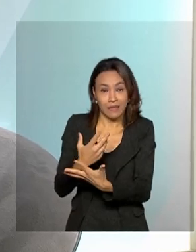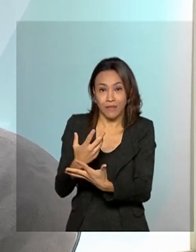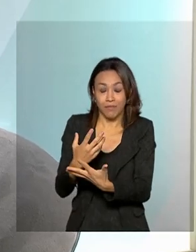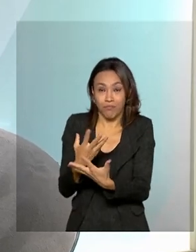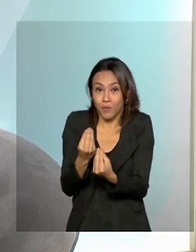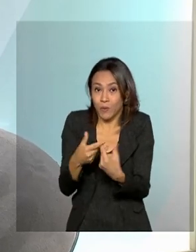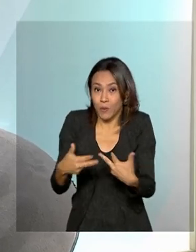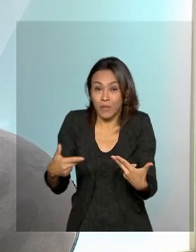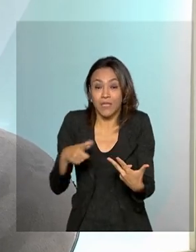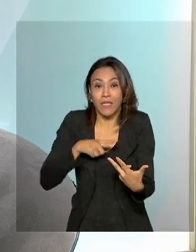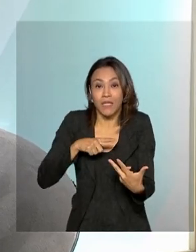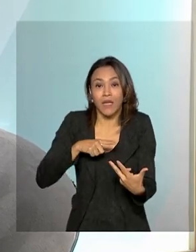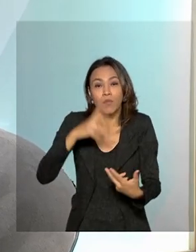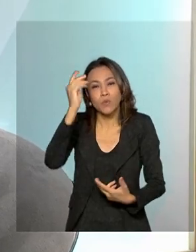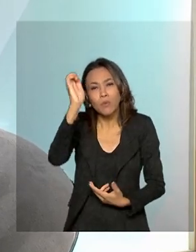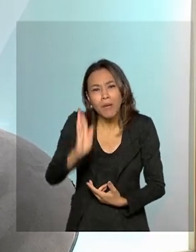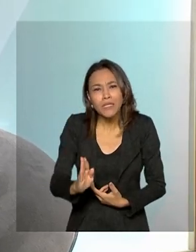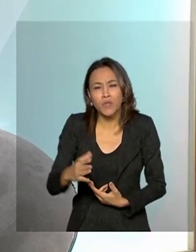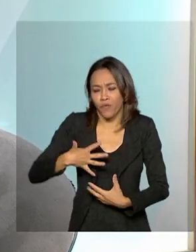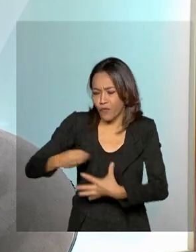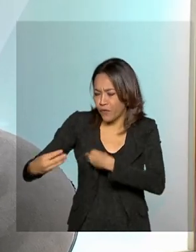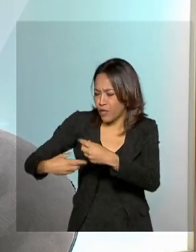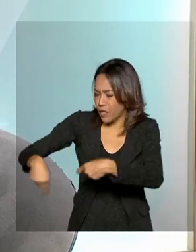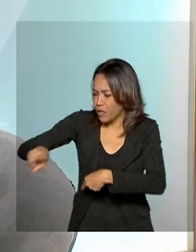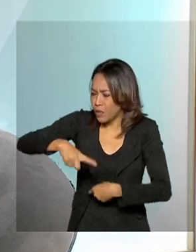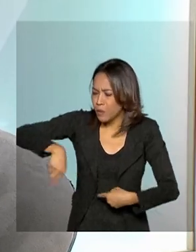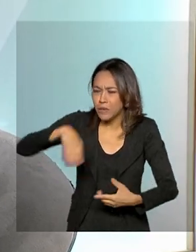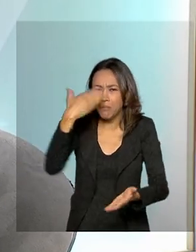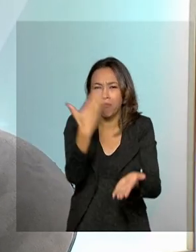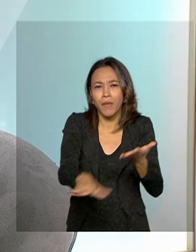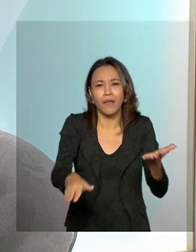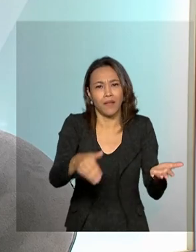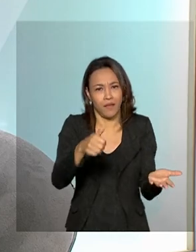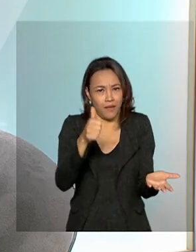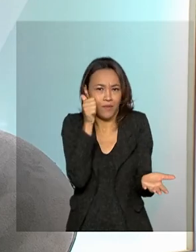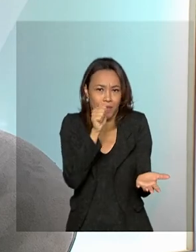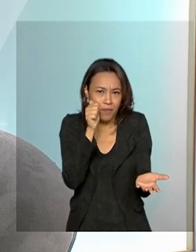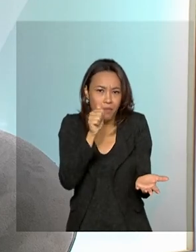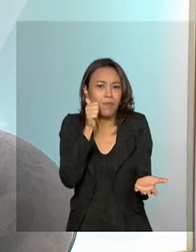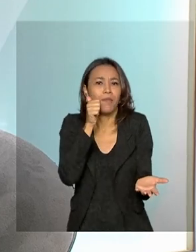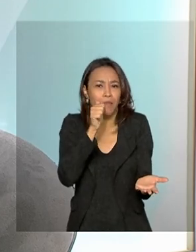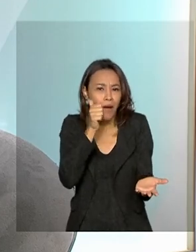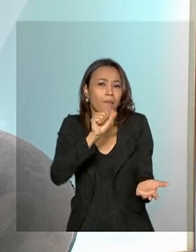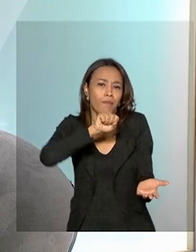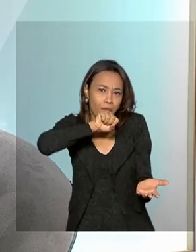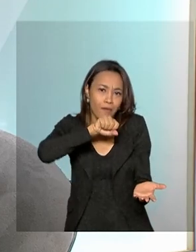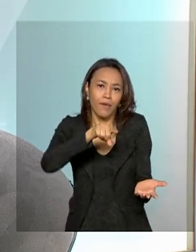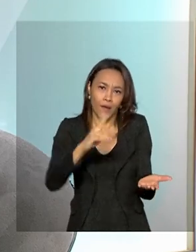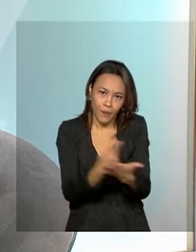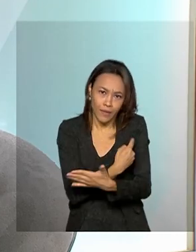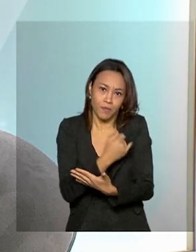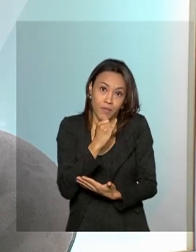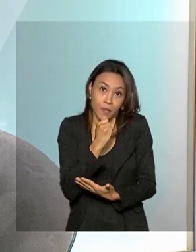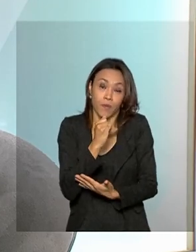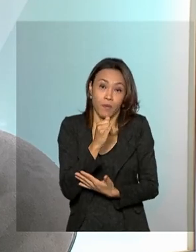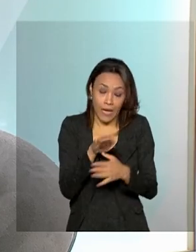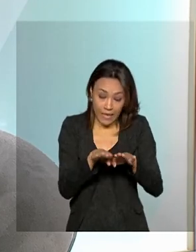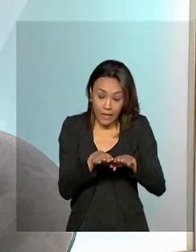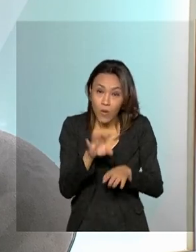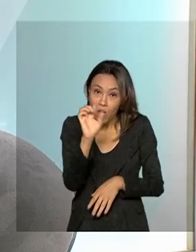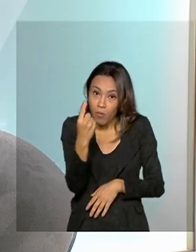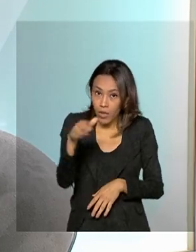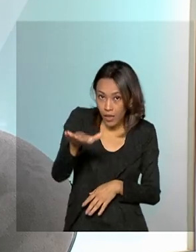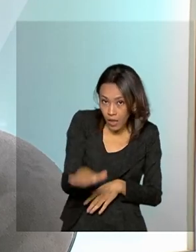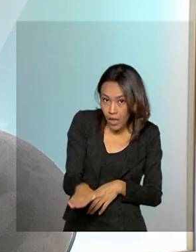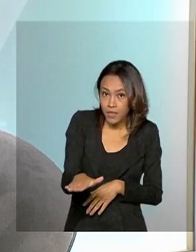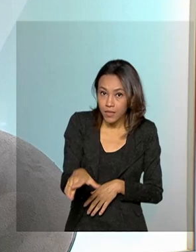Brasil milhares de filhos do feminicídio. Você já pensou sobre isso? Uma criança que